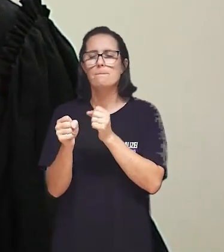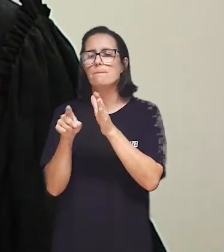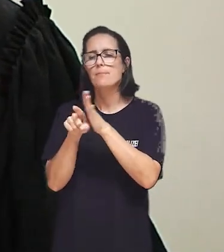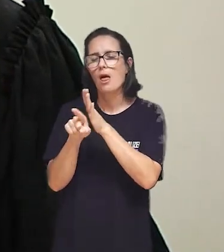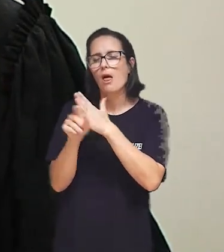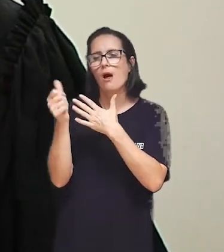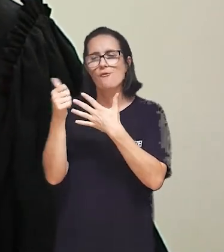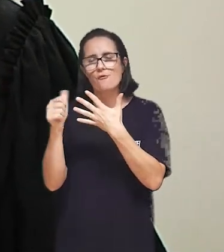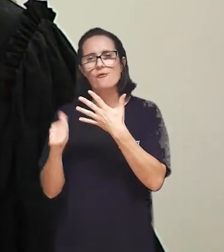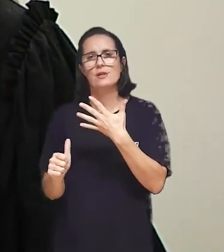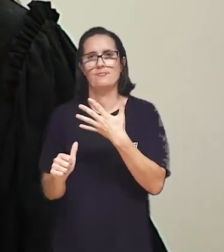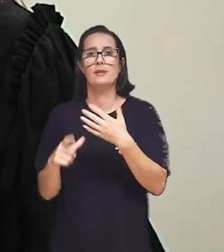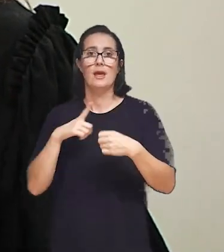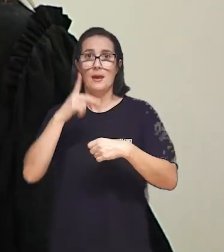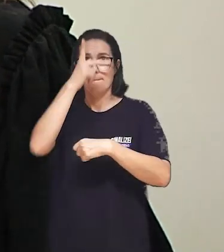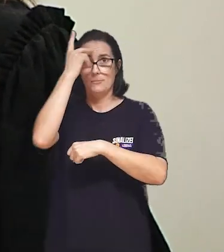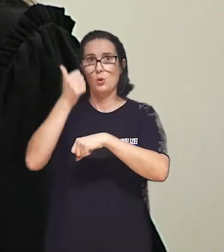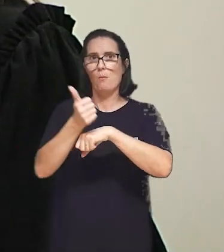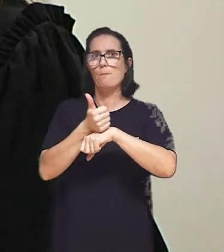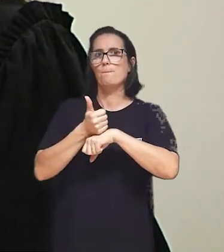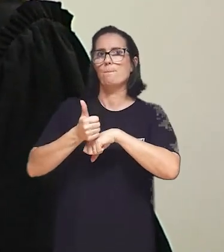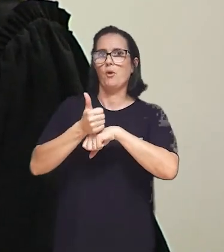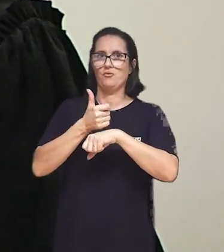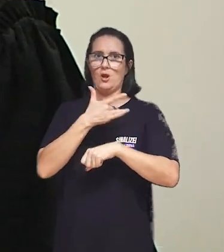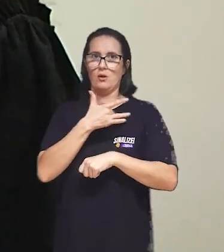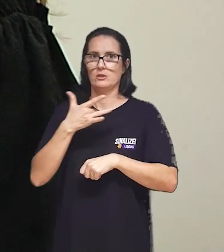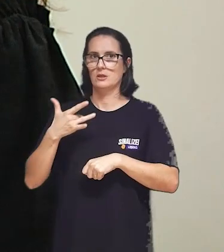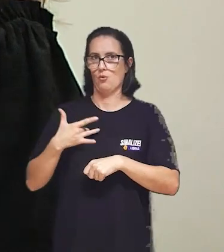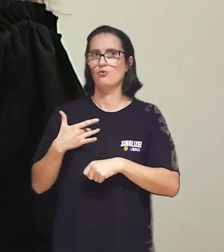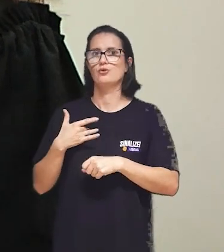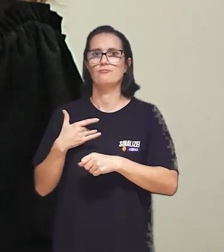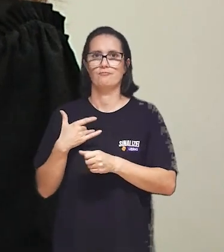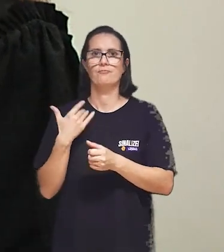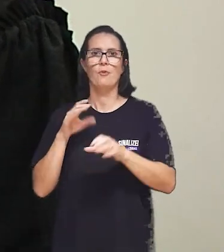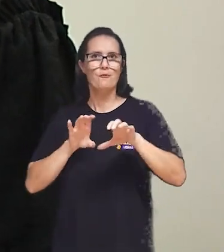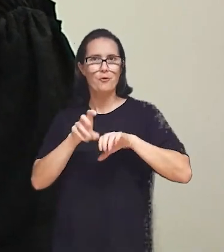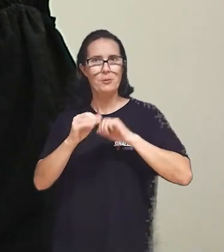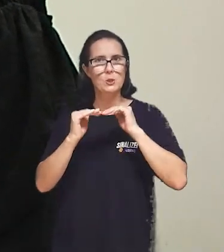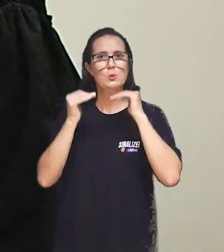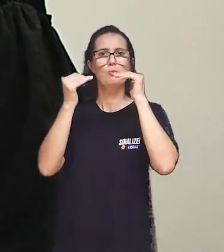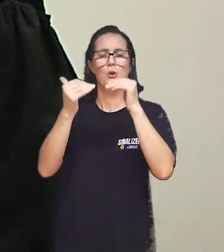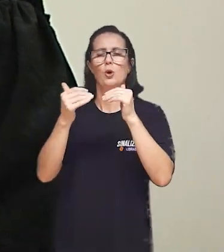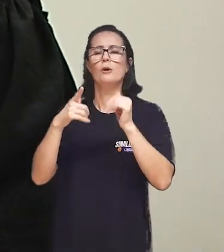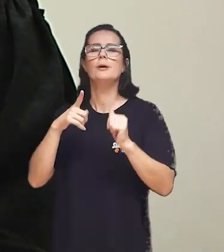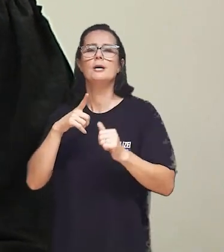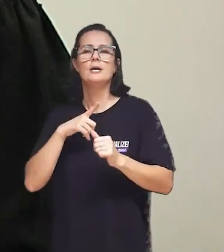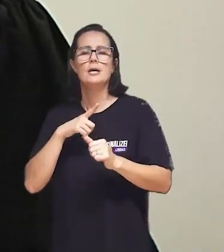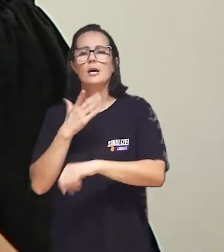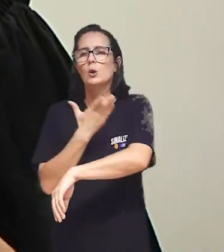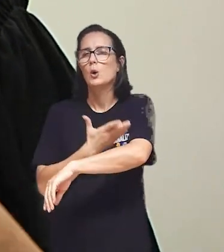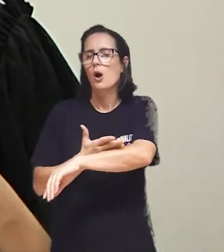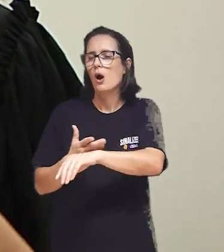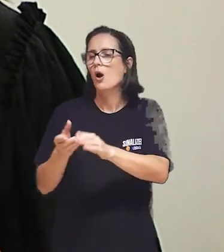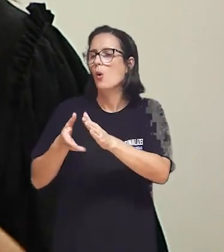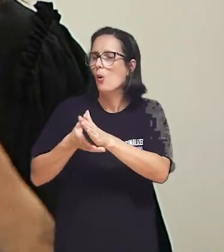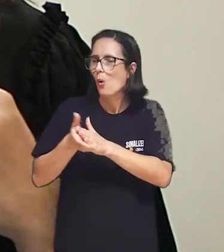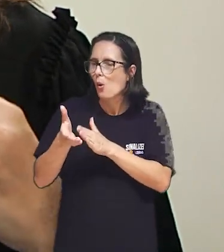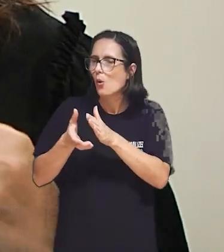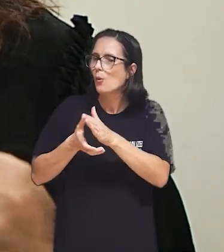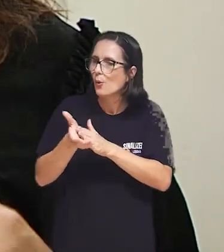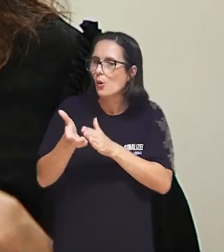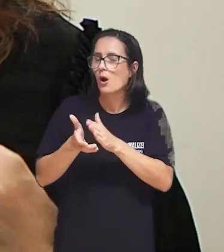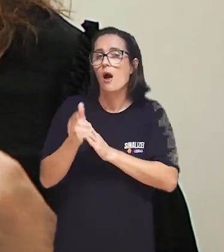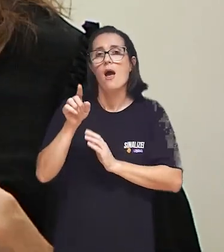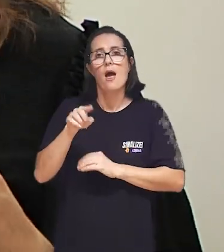são profissionais da saúde de nível superior, eles estão aptos a passar todas as orientações e é muito importante que